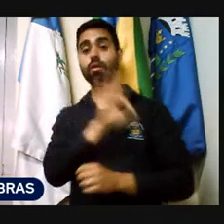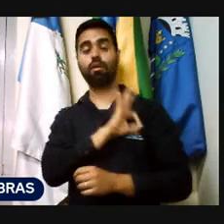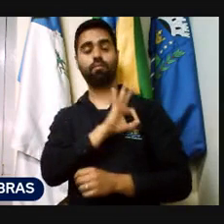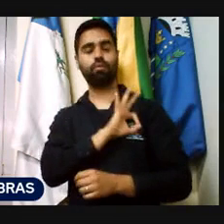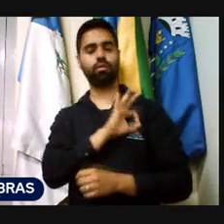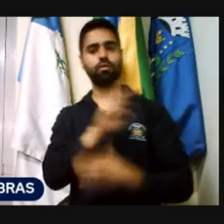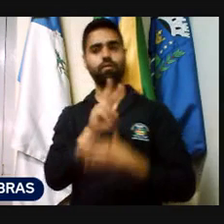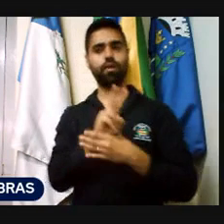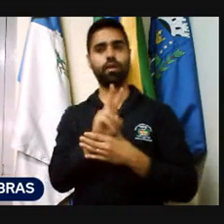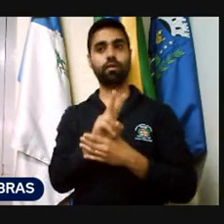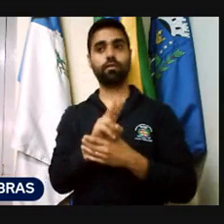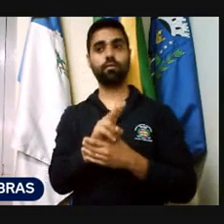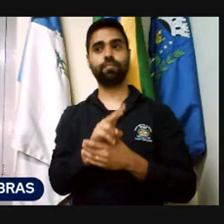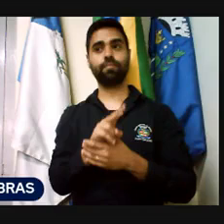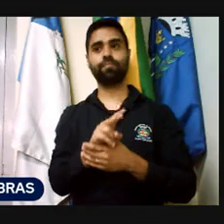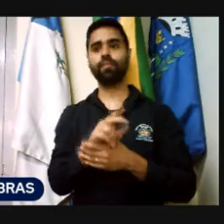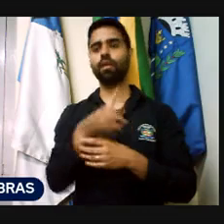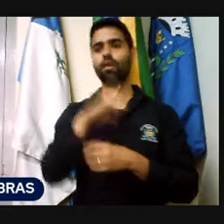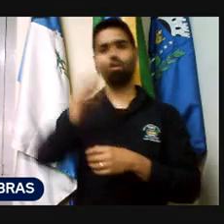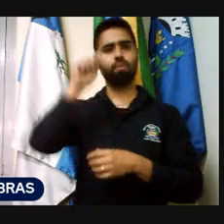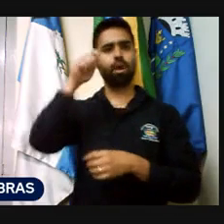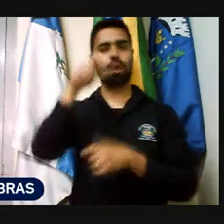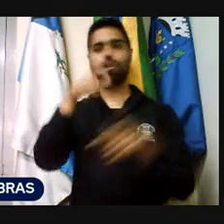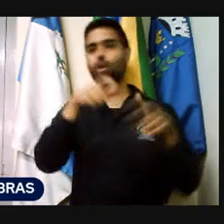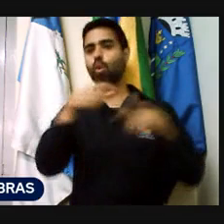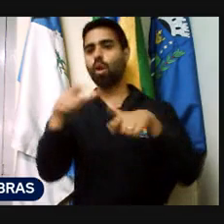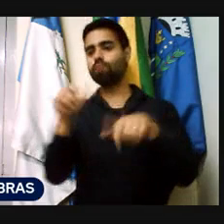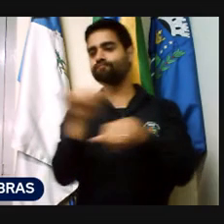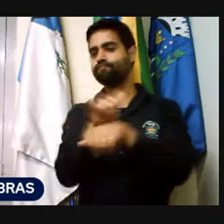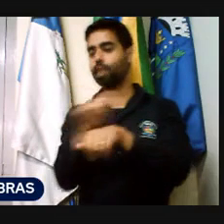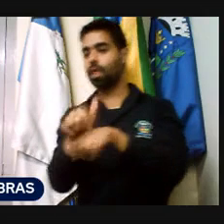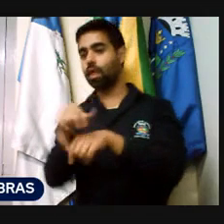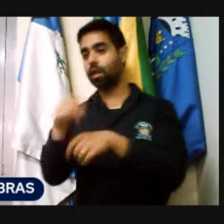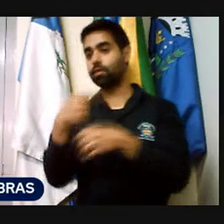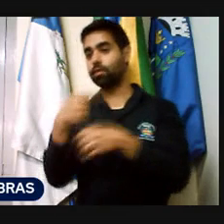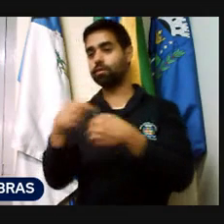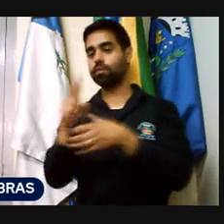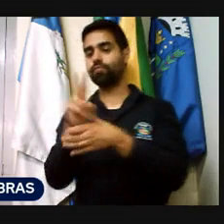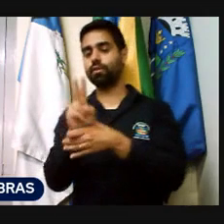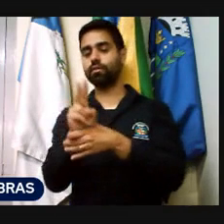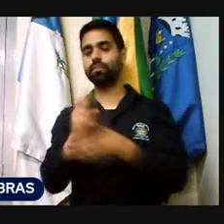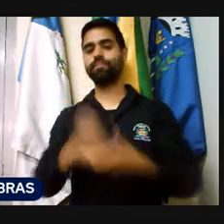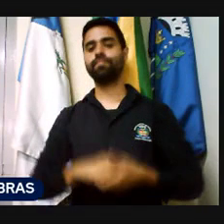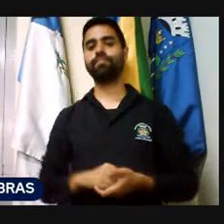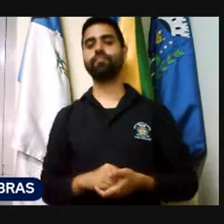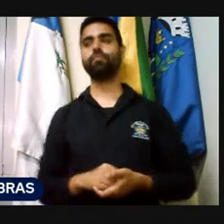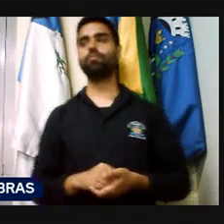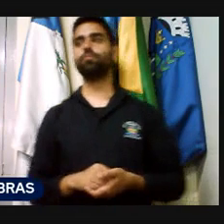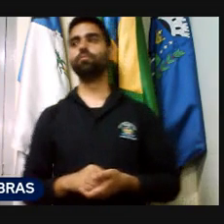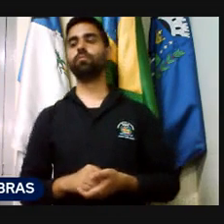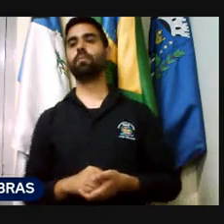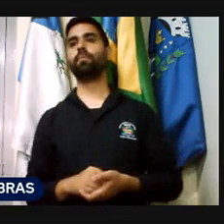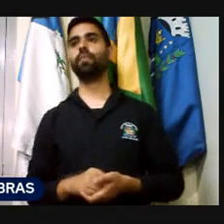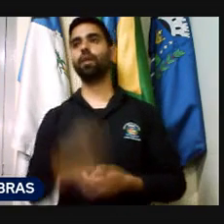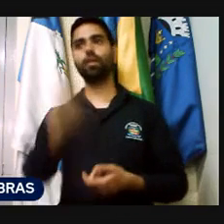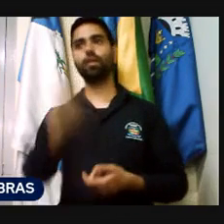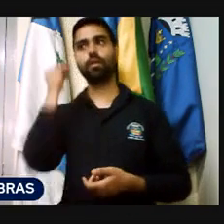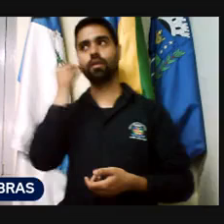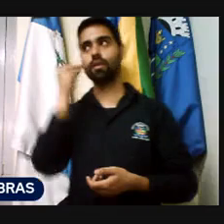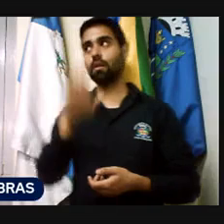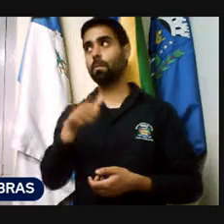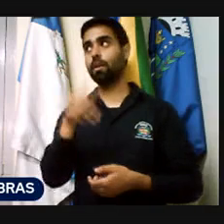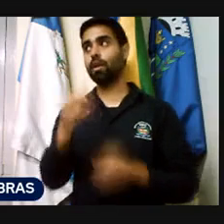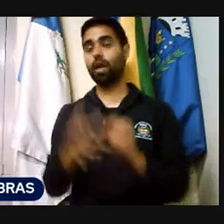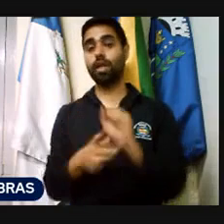Municipal, com instalação de câmeras em pontos estratégicos do nosso município. Na busca de melhorias para a